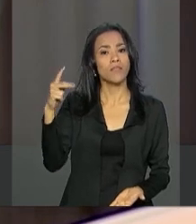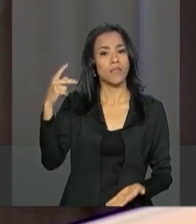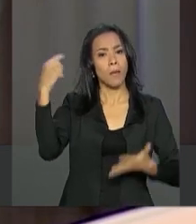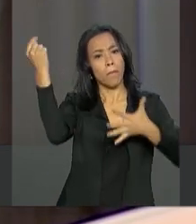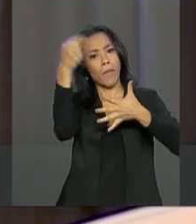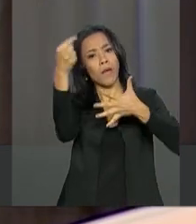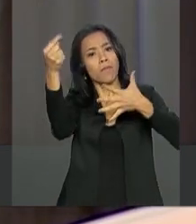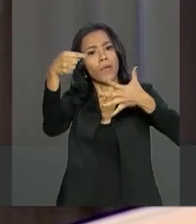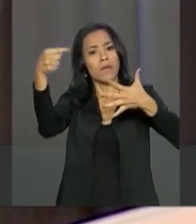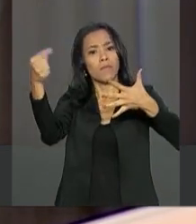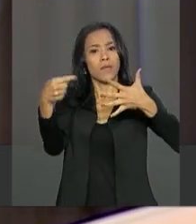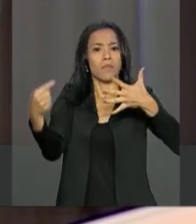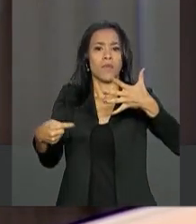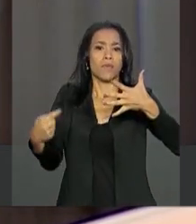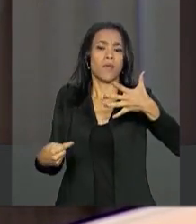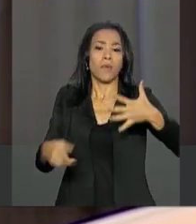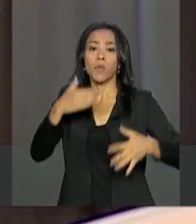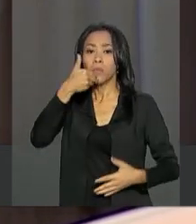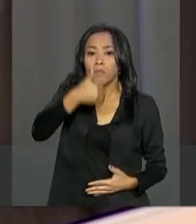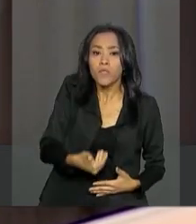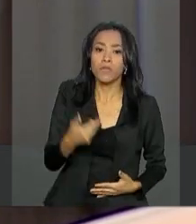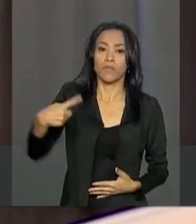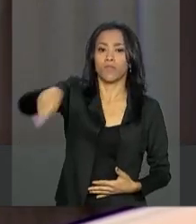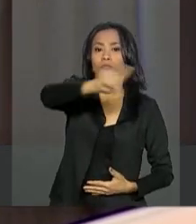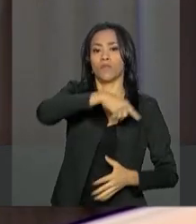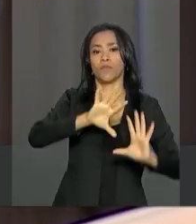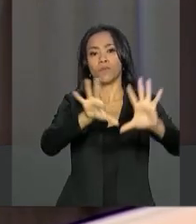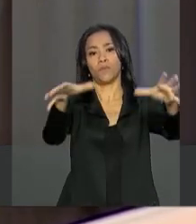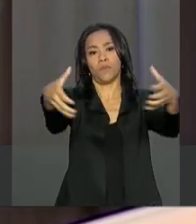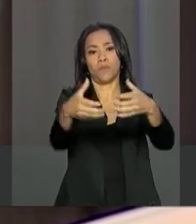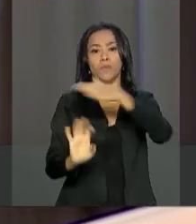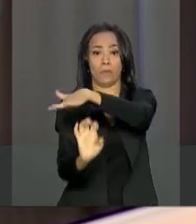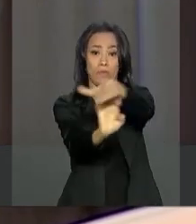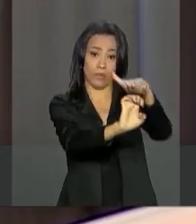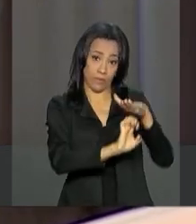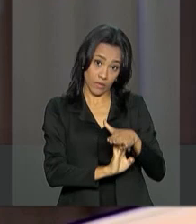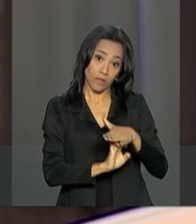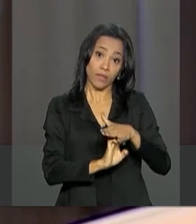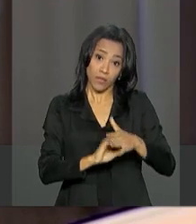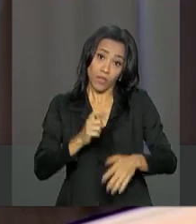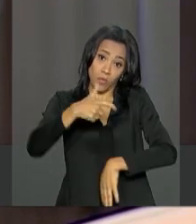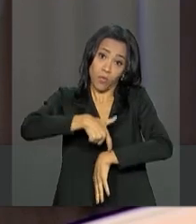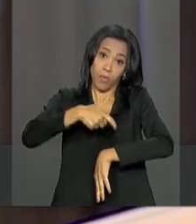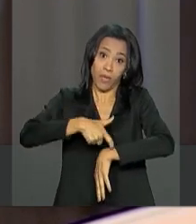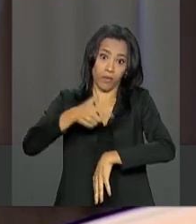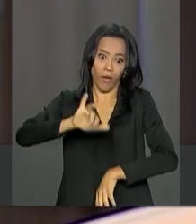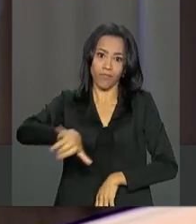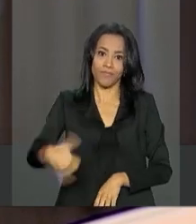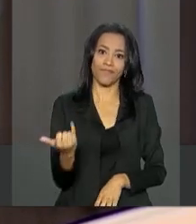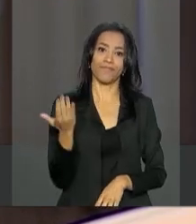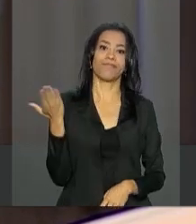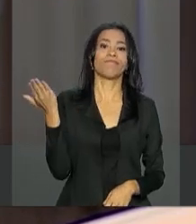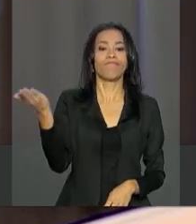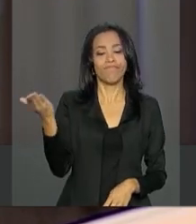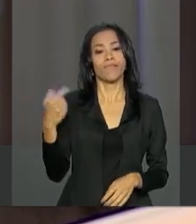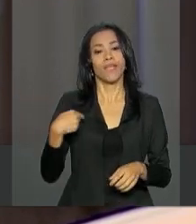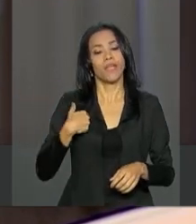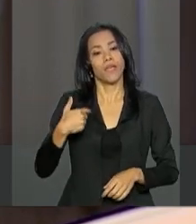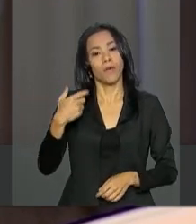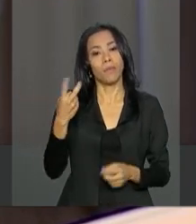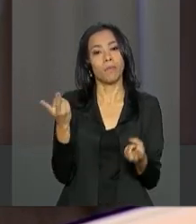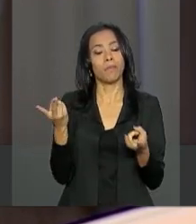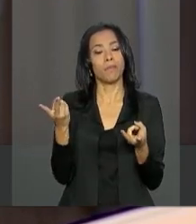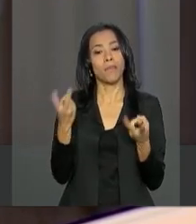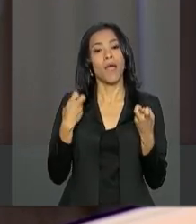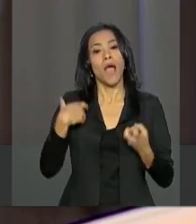aspirações da classe empresarial. E num momento muito oportuno, porque eu verifico que amanhã